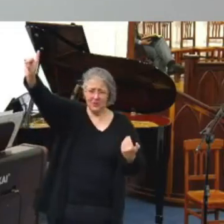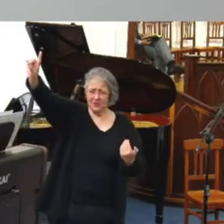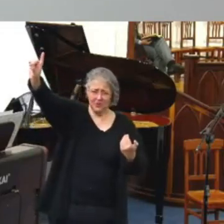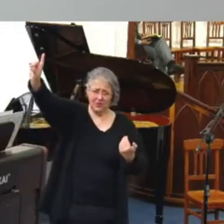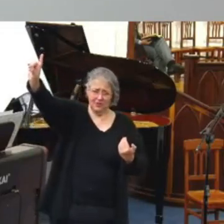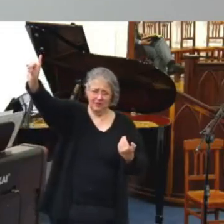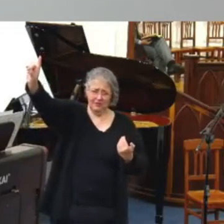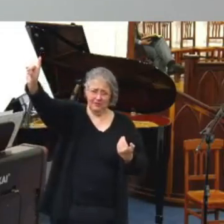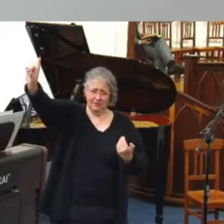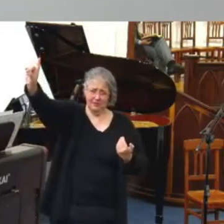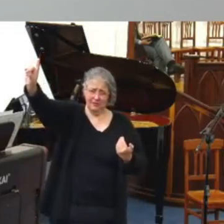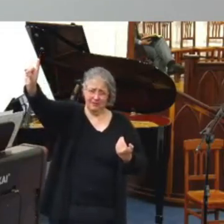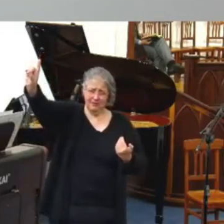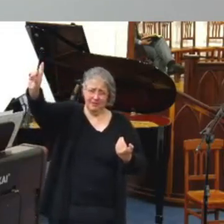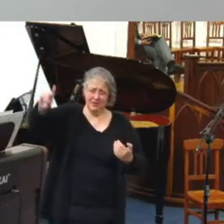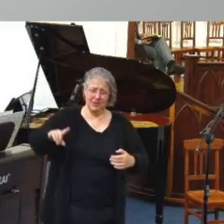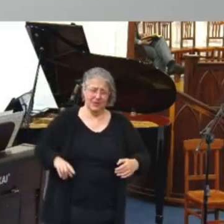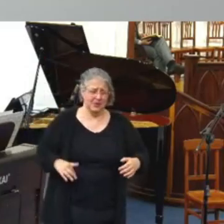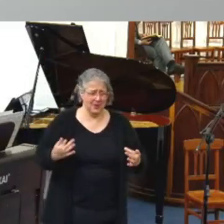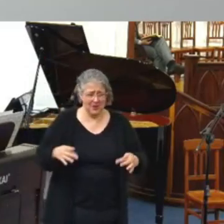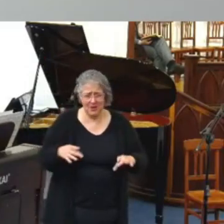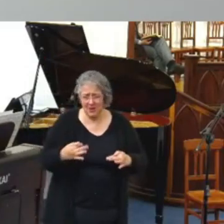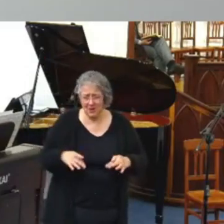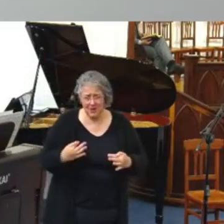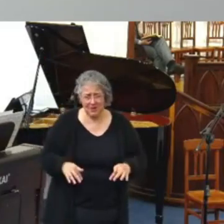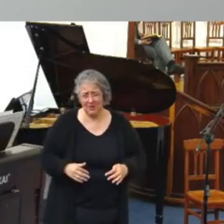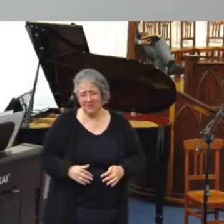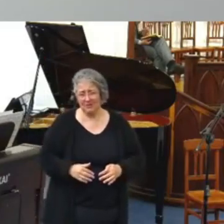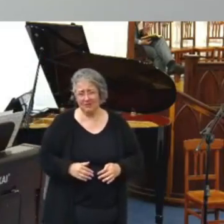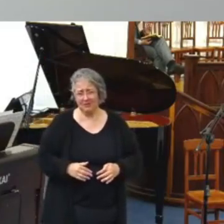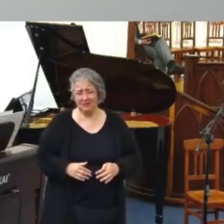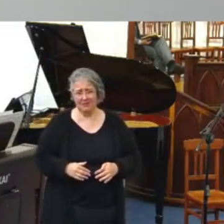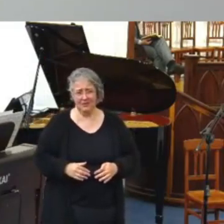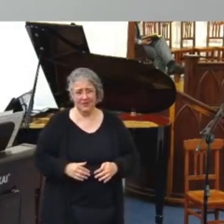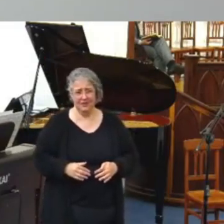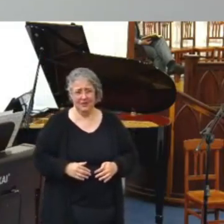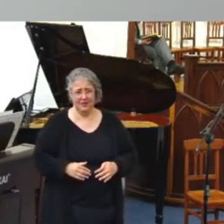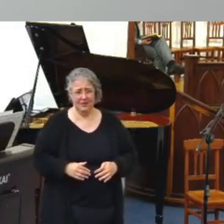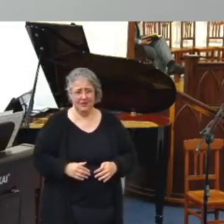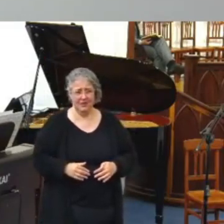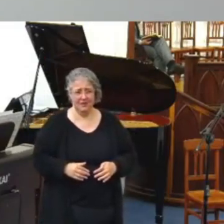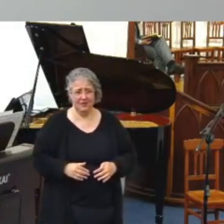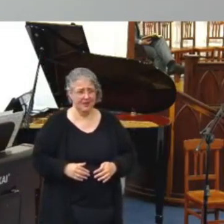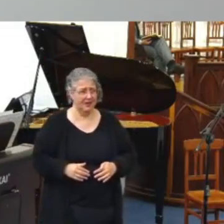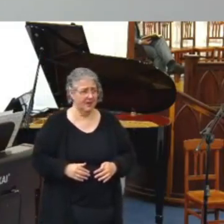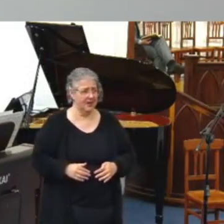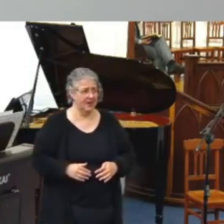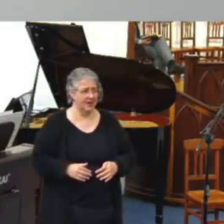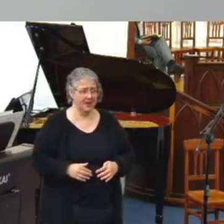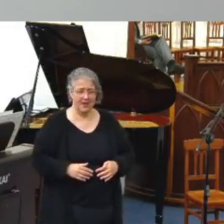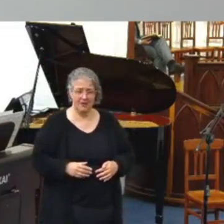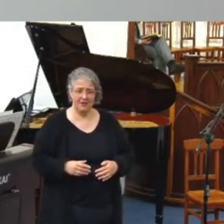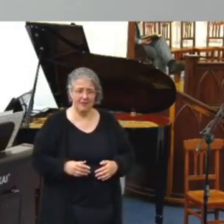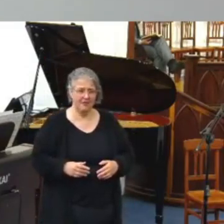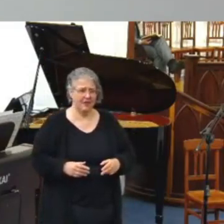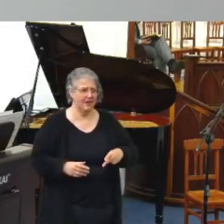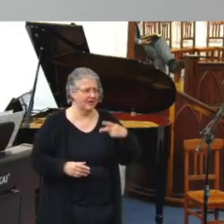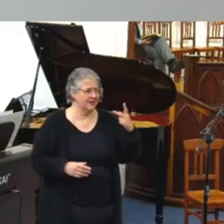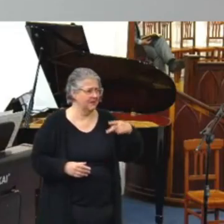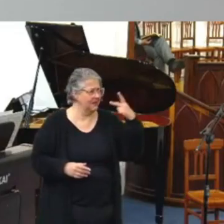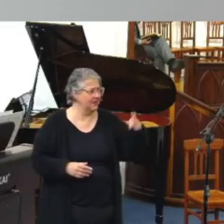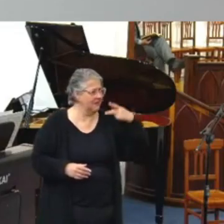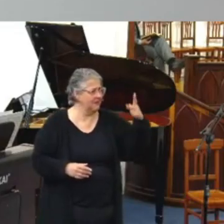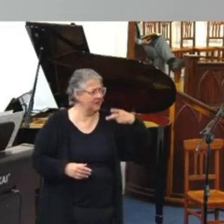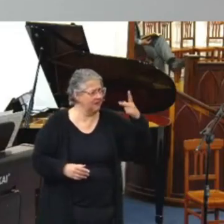questionando a Deus e fazendo afirmações como se Deus não estivesse presente